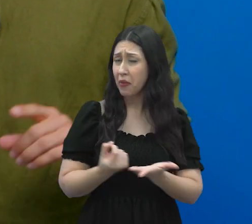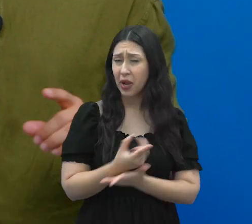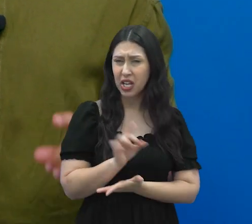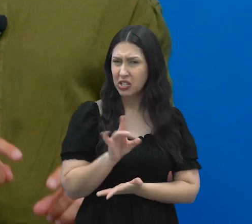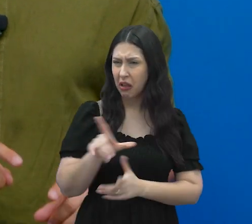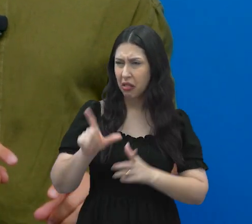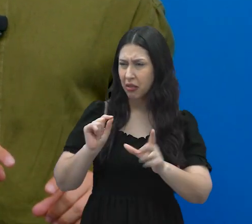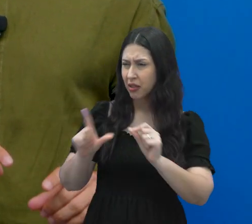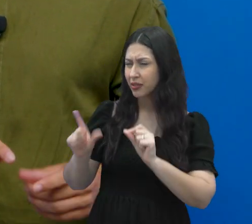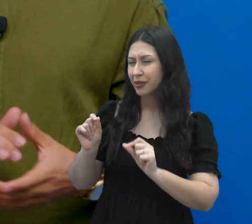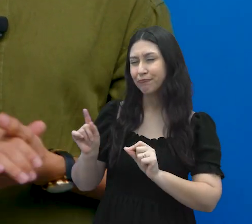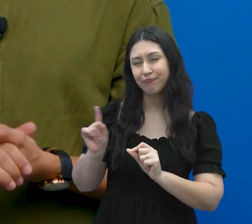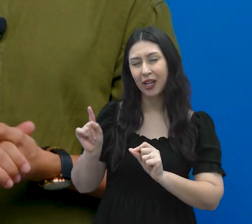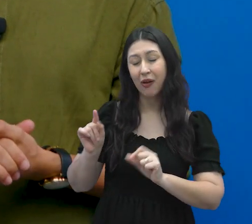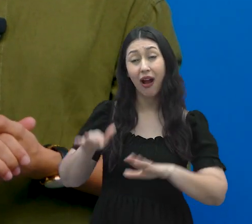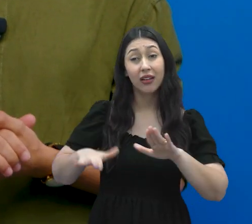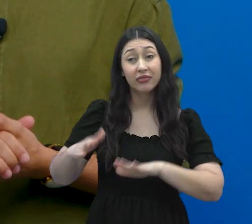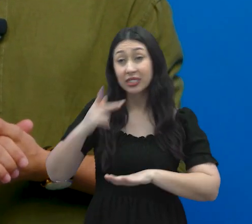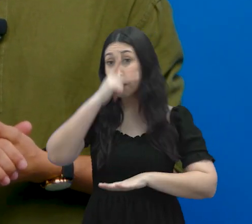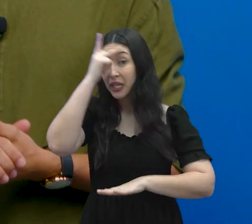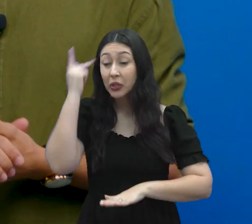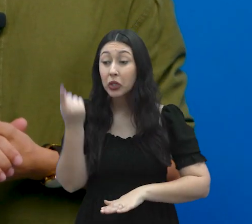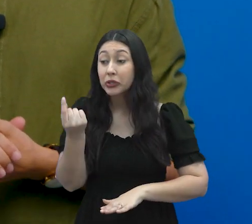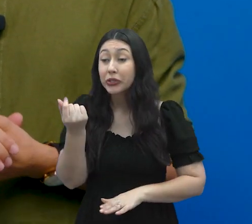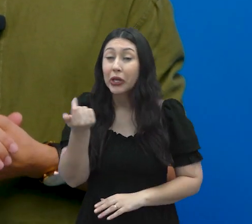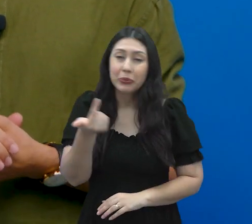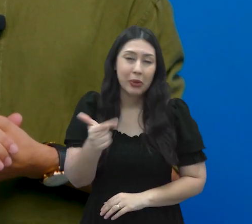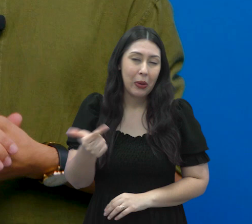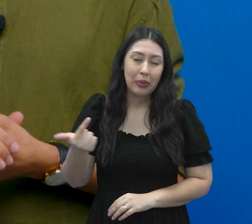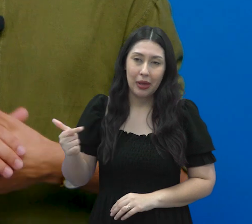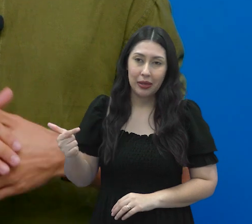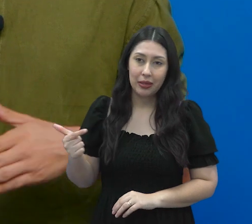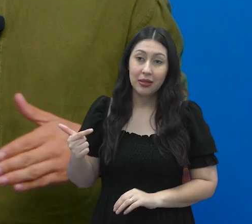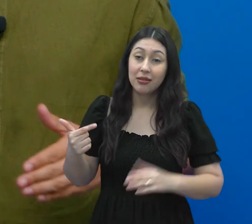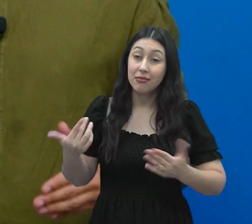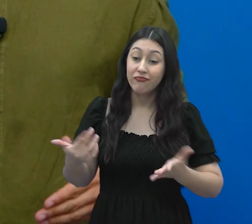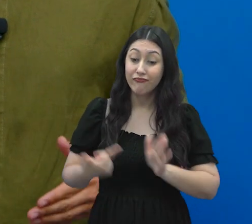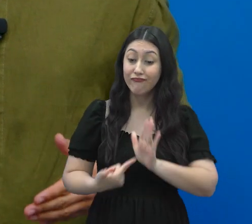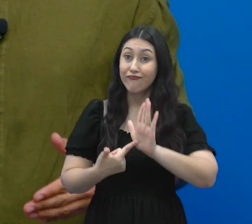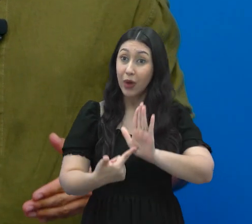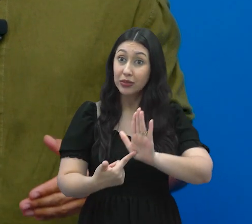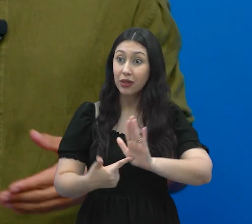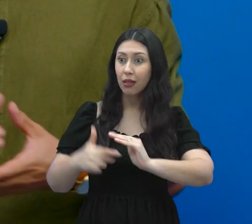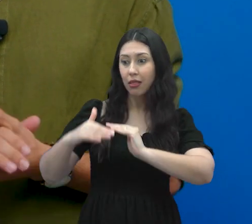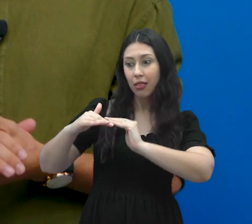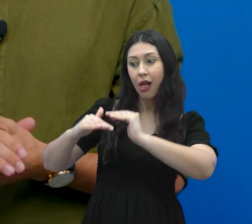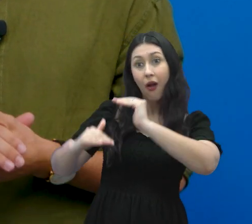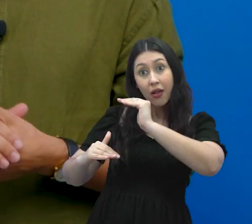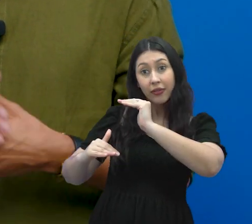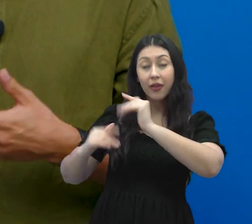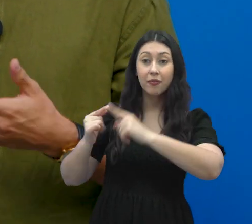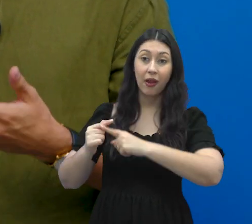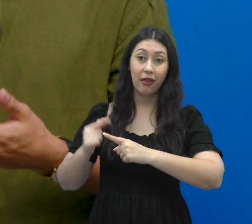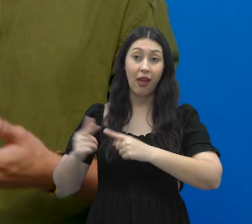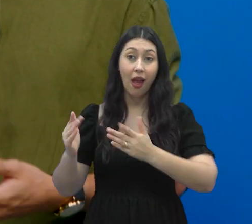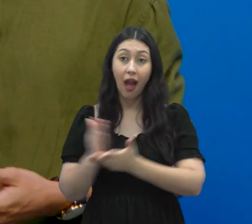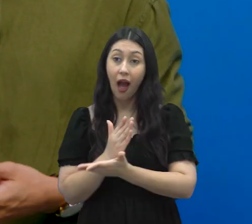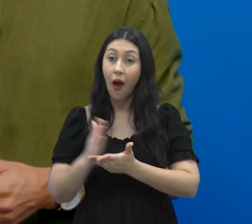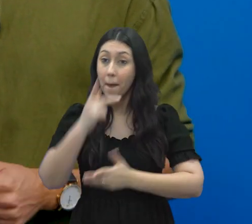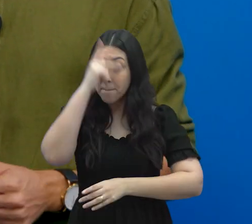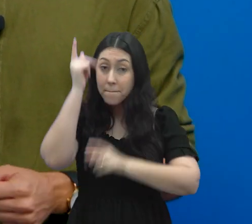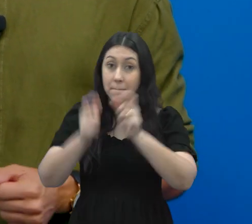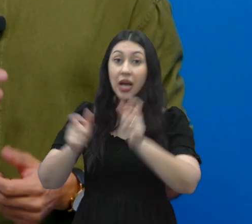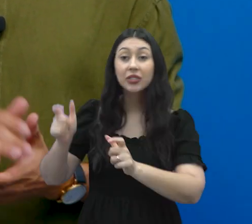de escolha, mas também de possibilidade. Ele revela as diferenças sociais ao mostrar que muitas